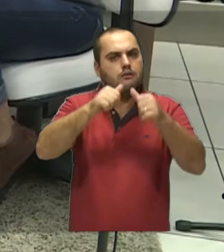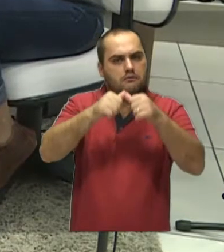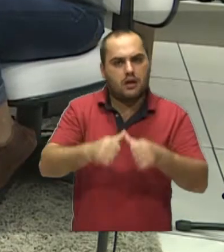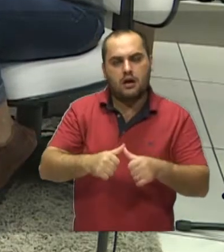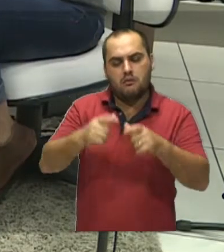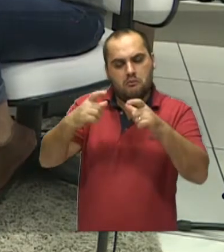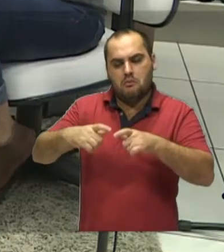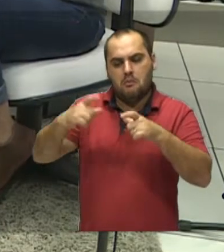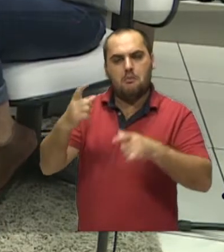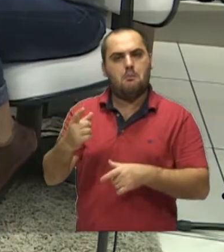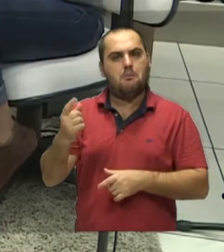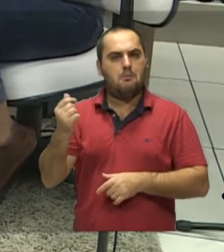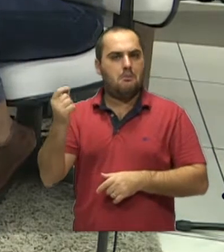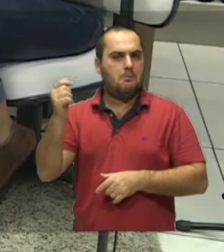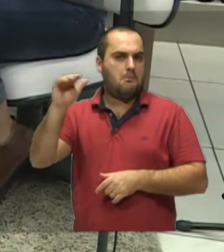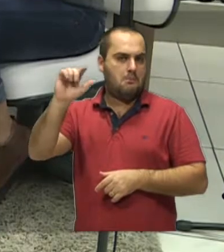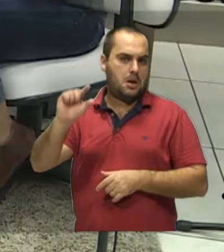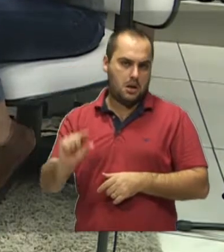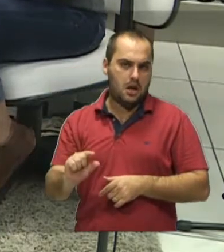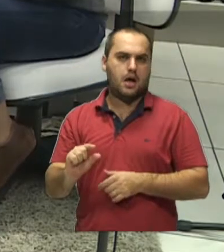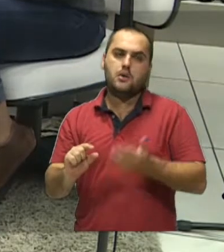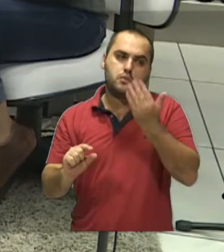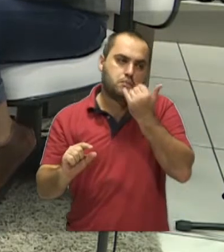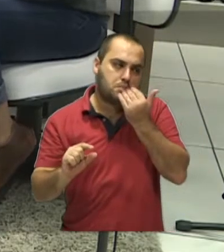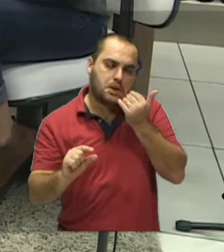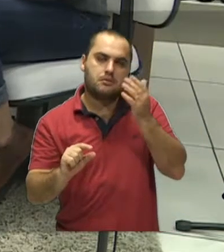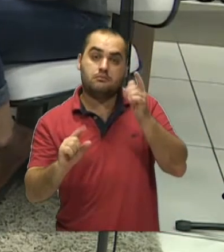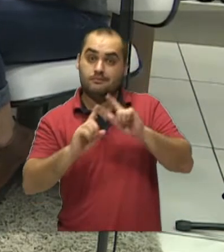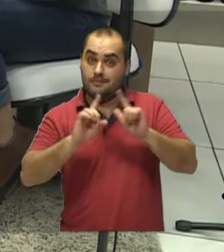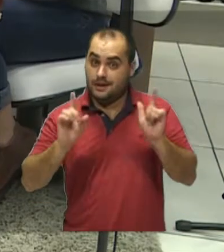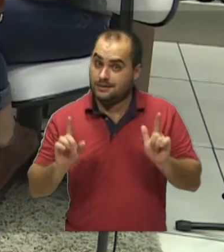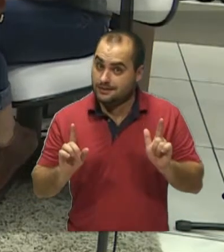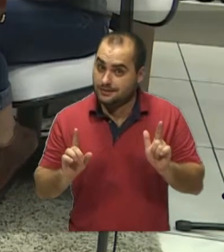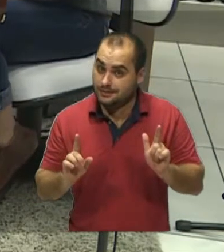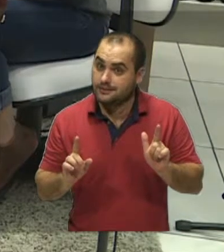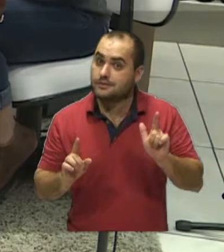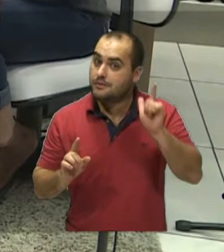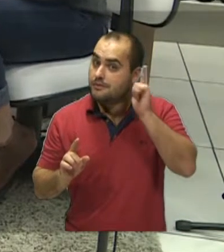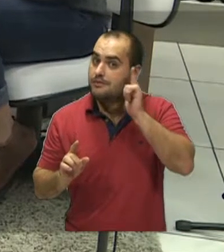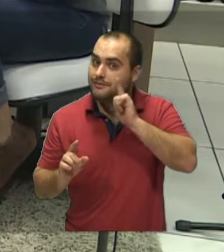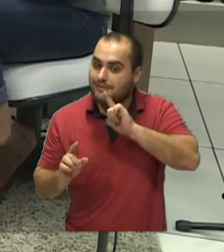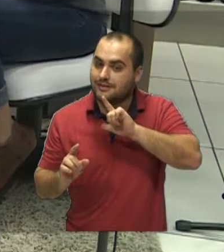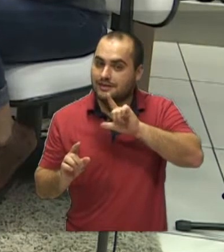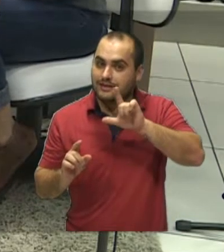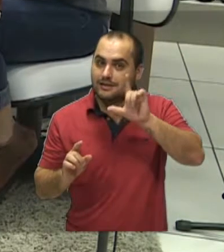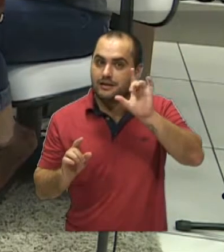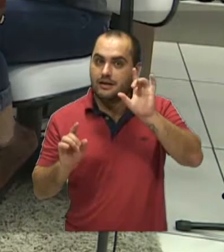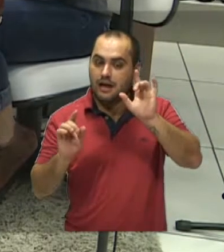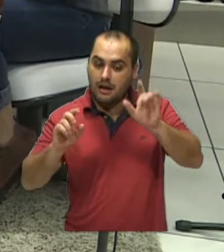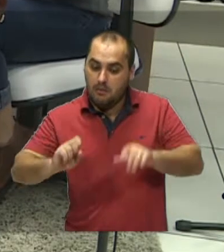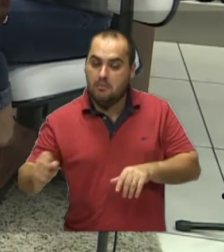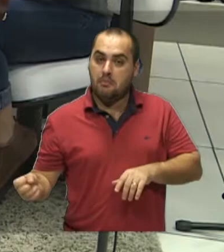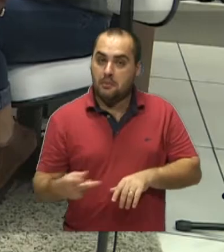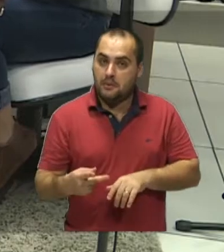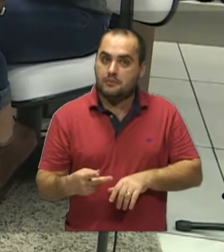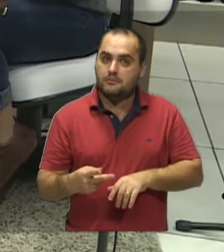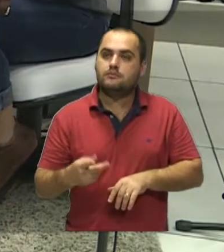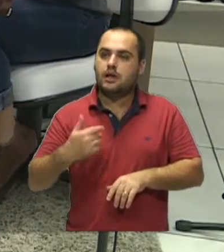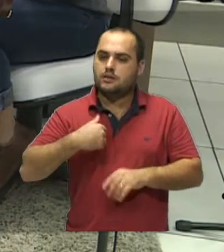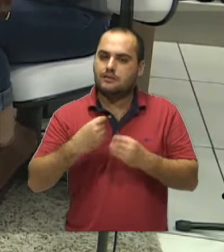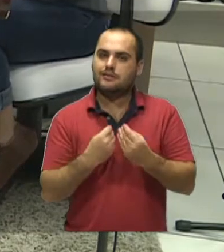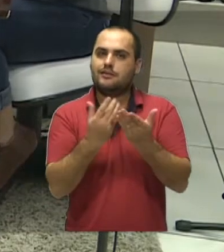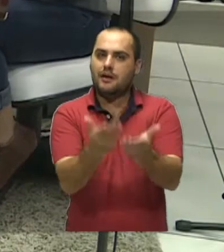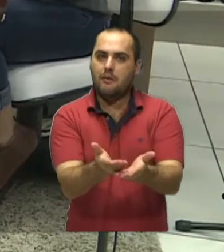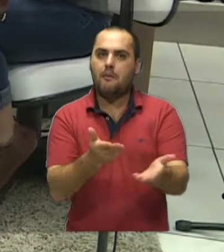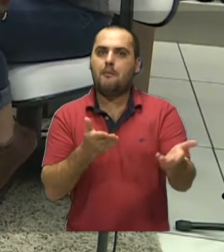para ficar e com alimentação, mas o fato de você poder, né, considerar essa chance, e a gente mandou e foi aprovado. Então,